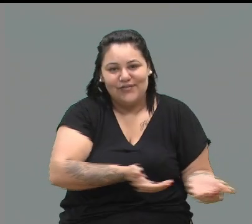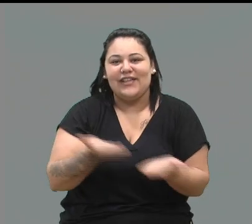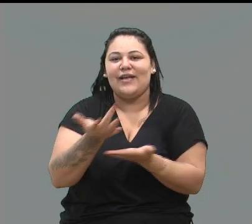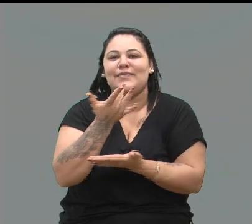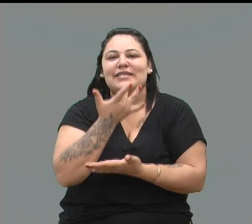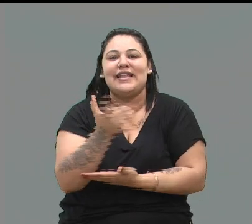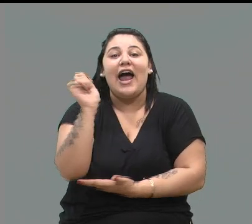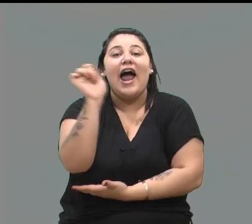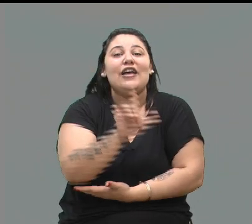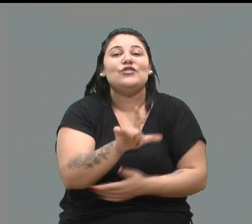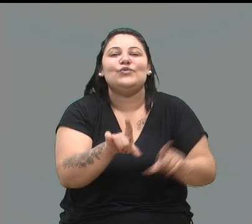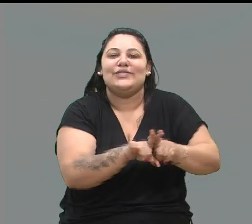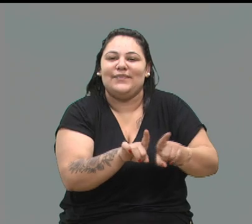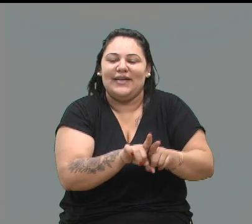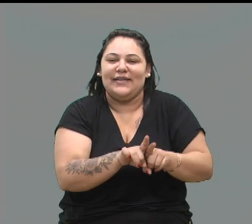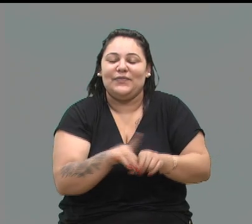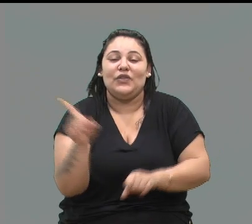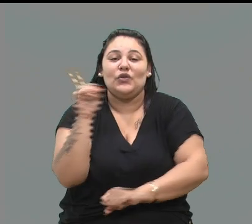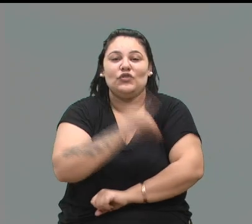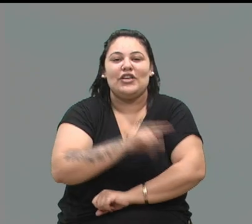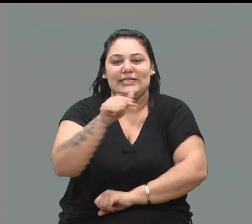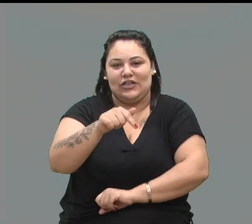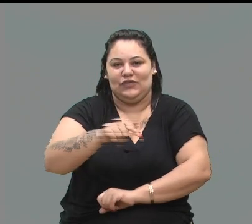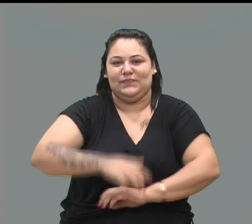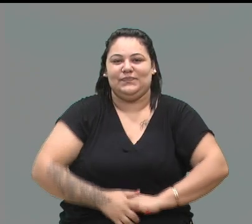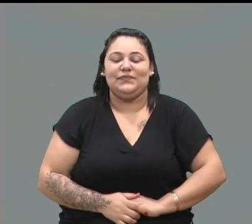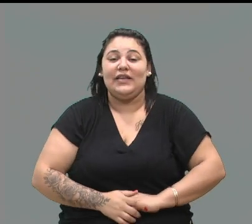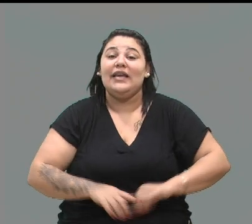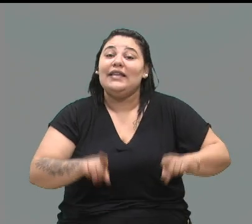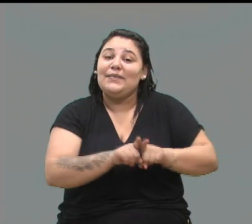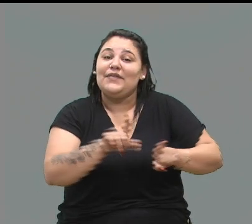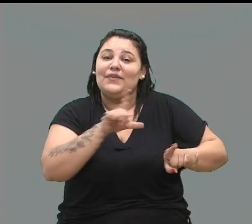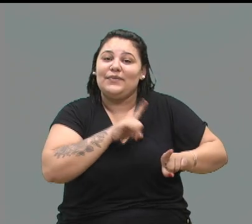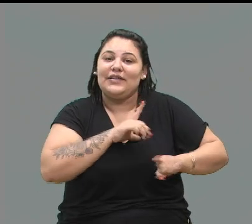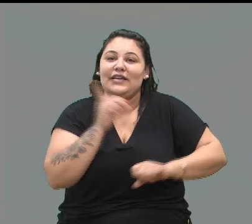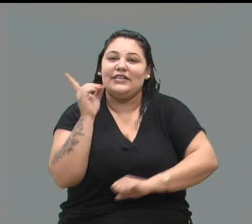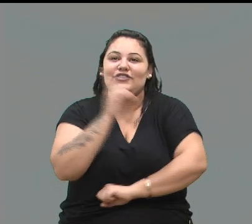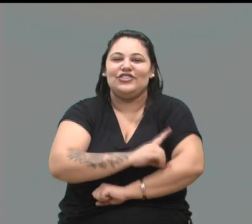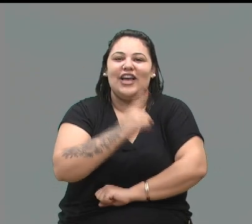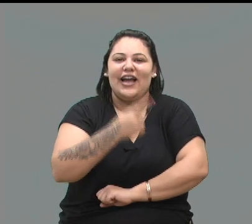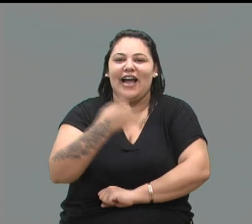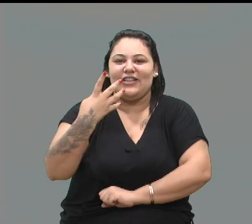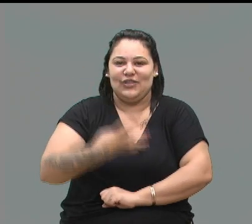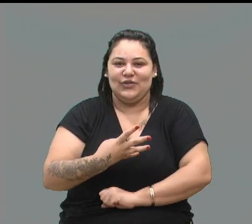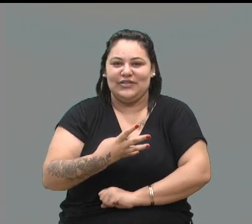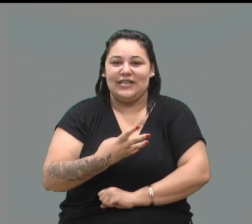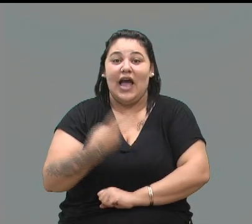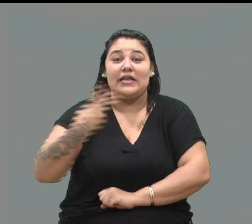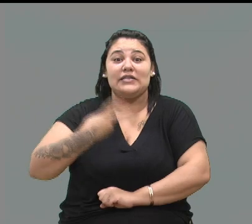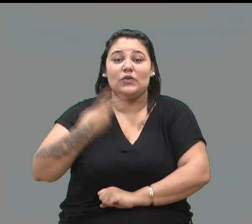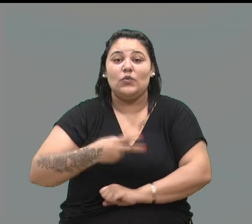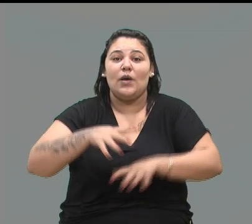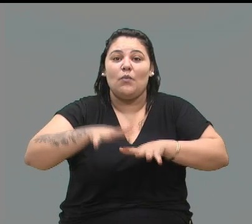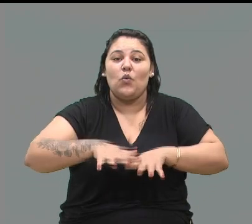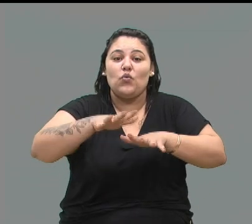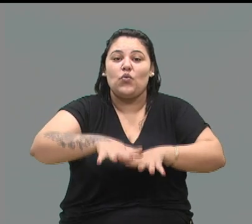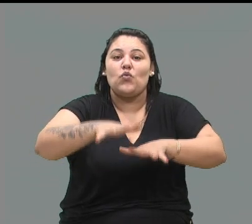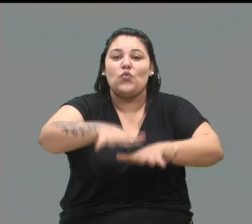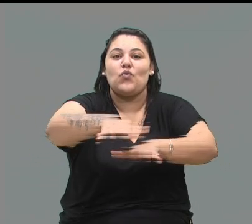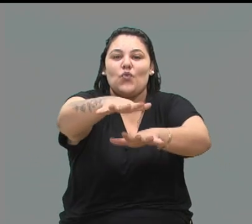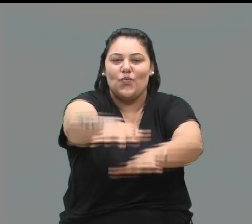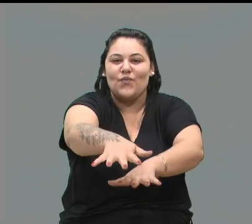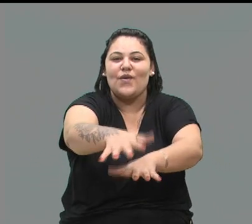Tarde Azul no dia 7. Teremos ainda, dia 14, a segunda caminhada pelo autismo,